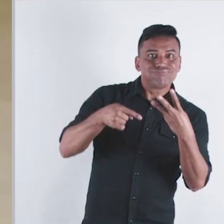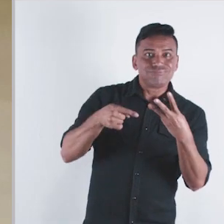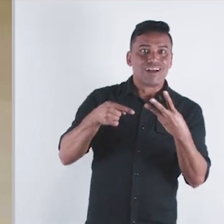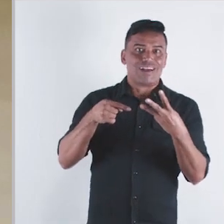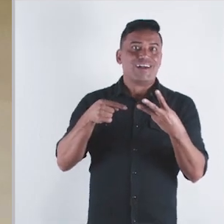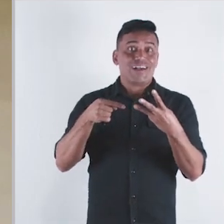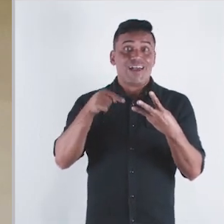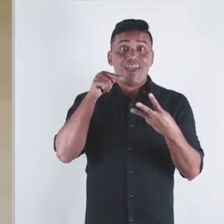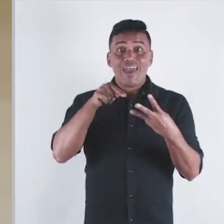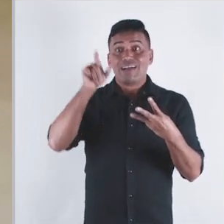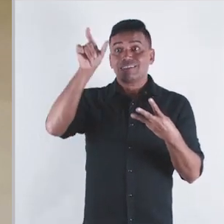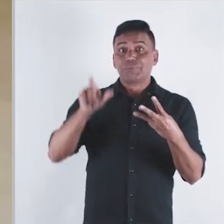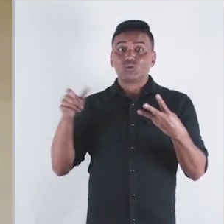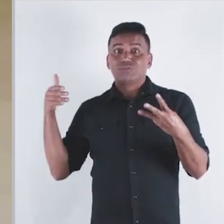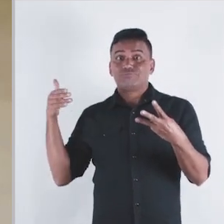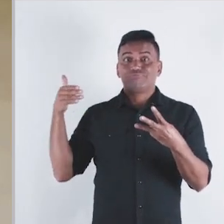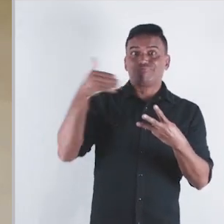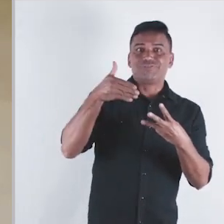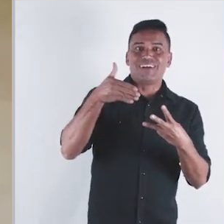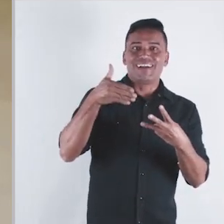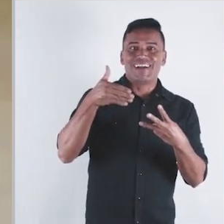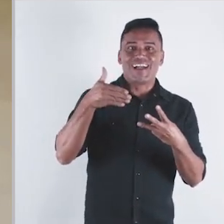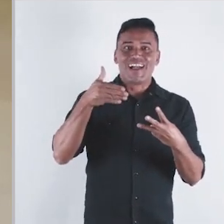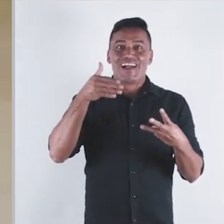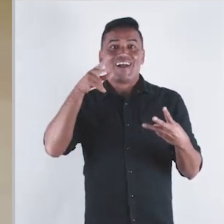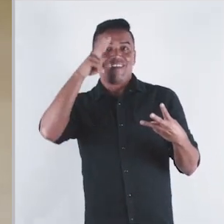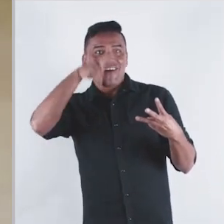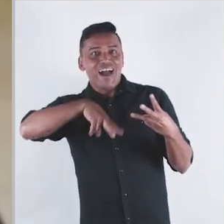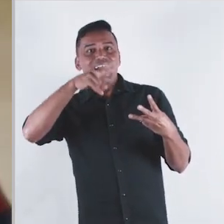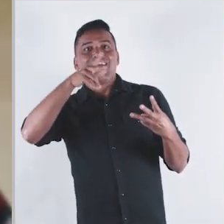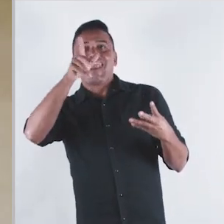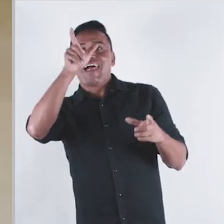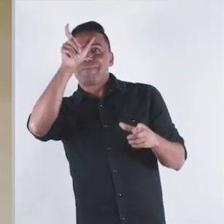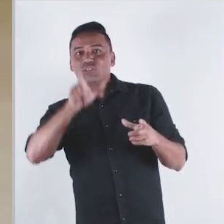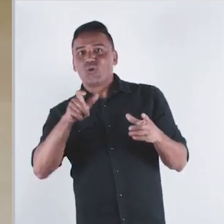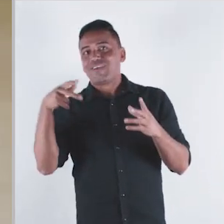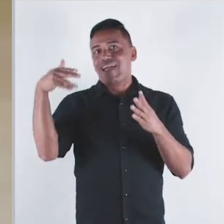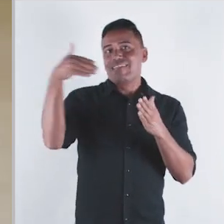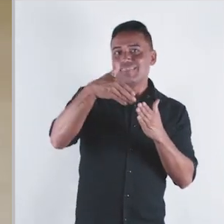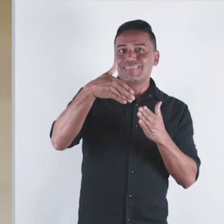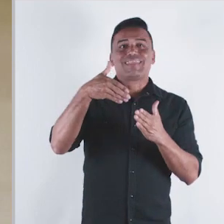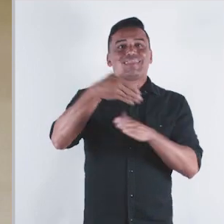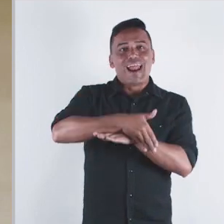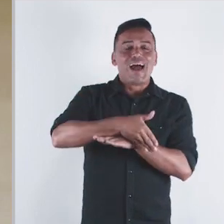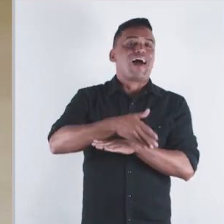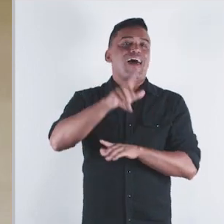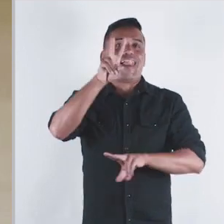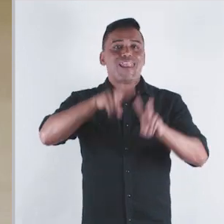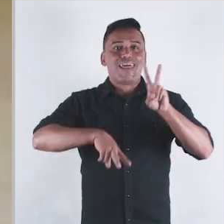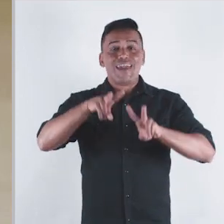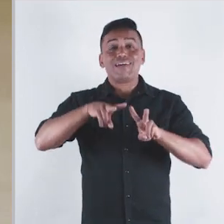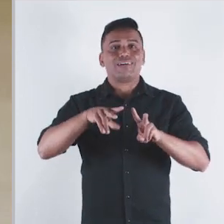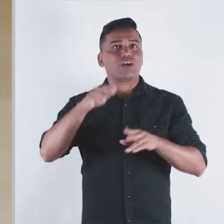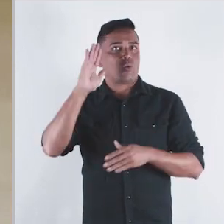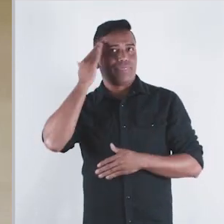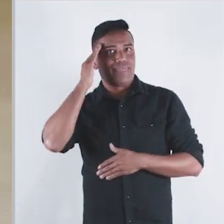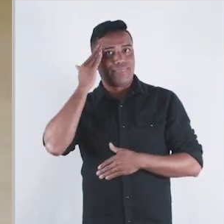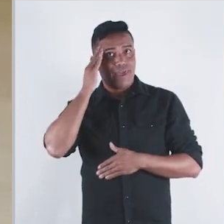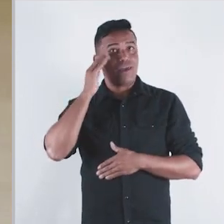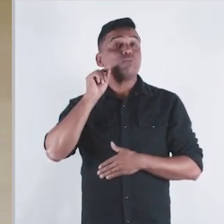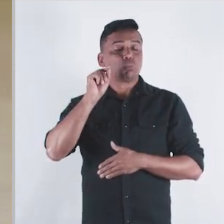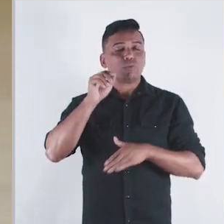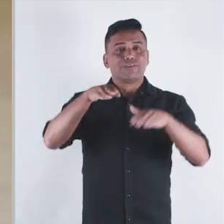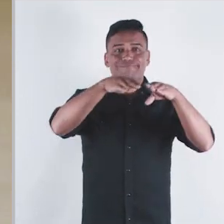ali que os leitores vão chegar. Então, eu acho que é um pouco isso. Entender essa desigualdade de que a gente